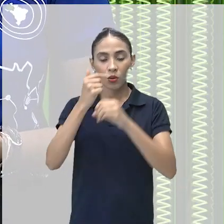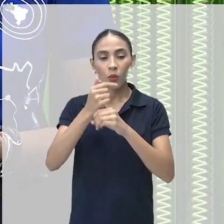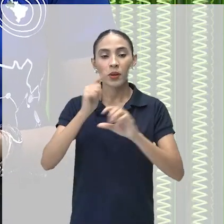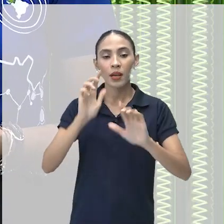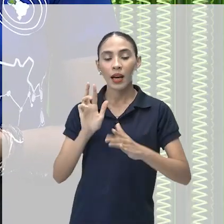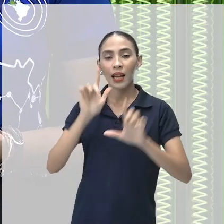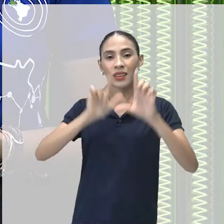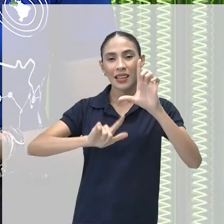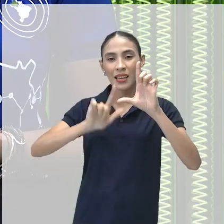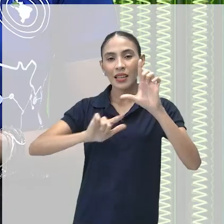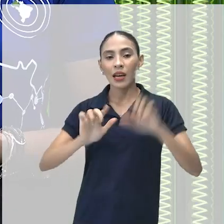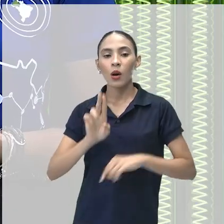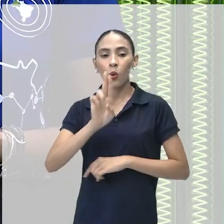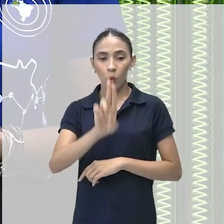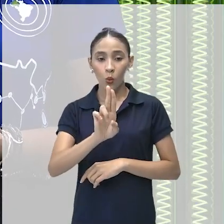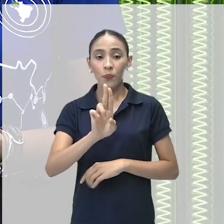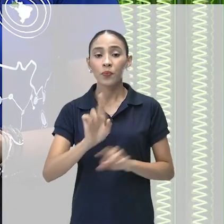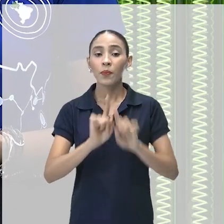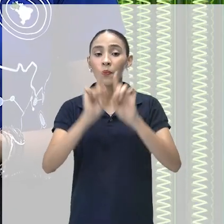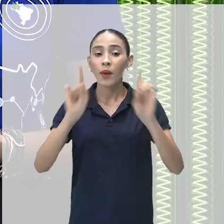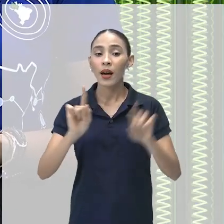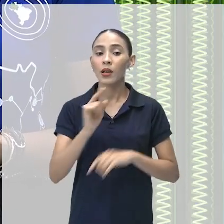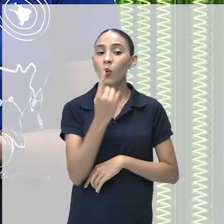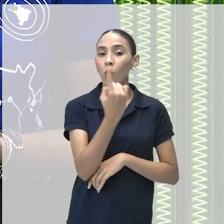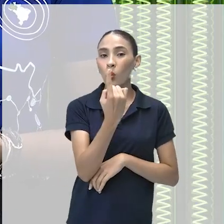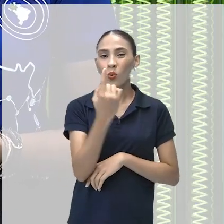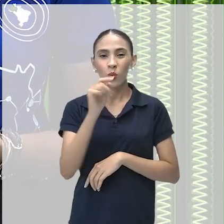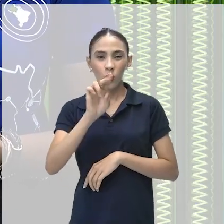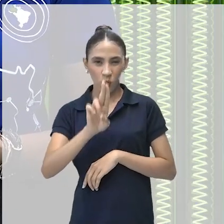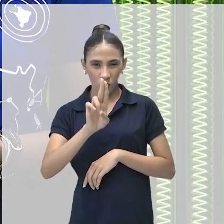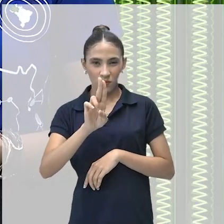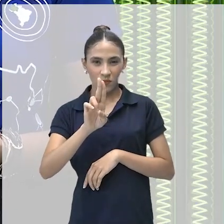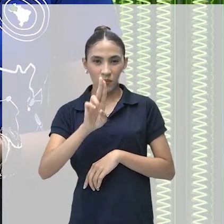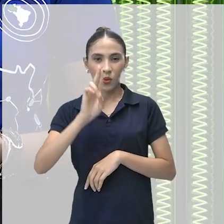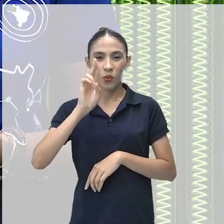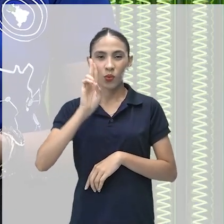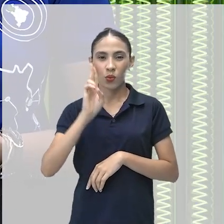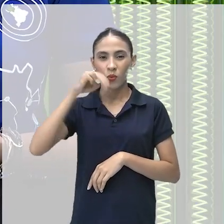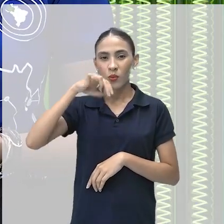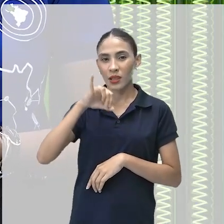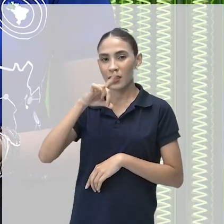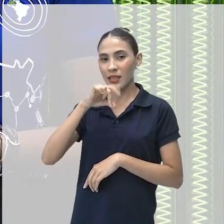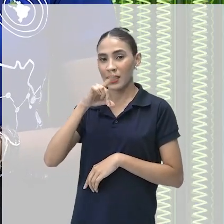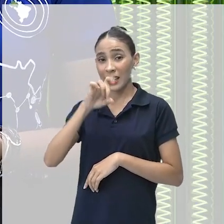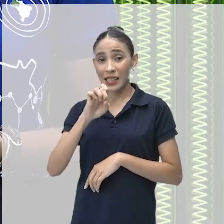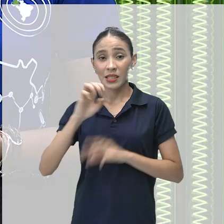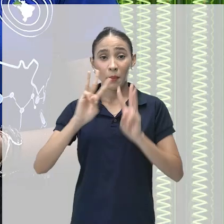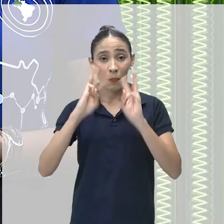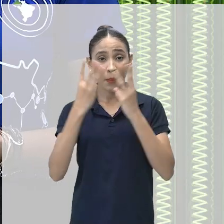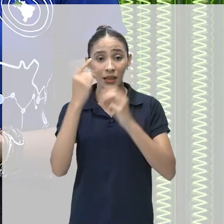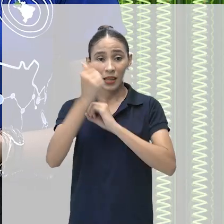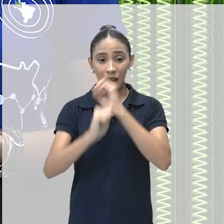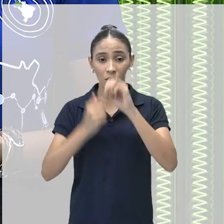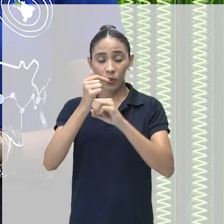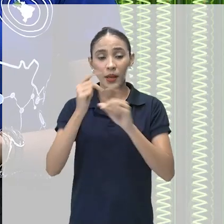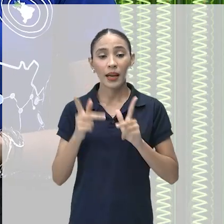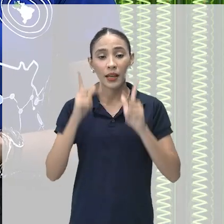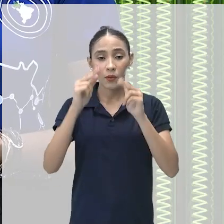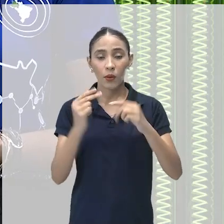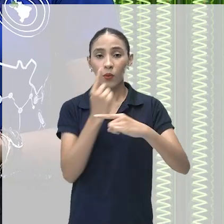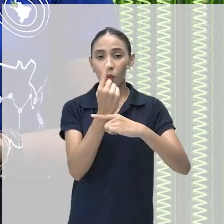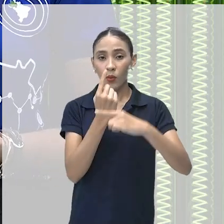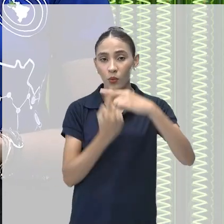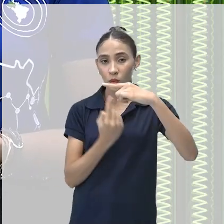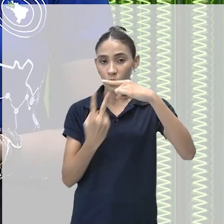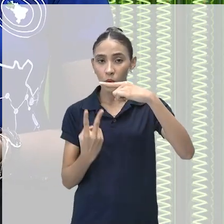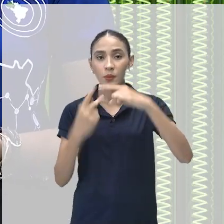símbolo de U, sendo que um U, ou seja, uma unidade de massa atômica, é igual a 1/12 da